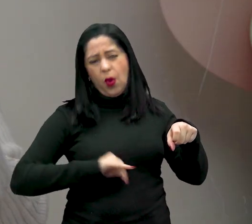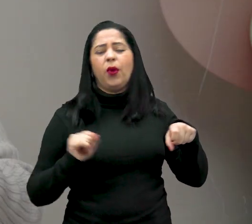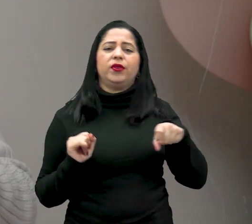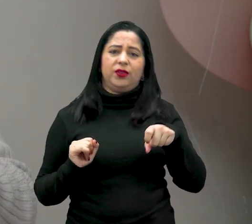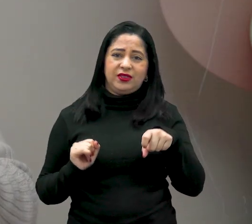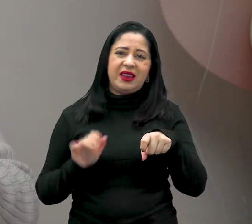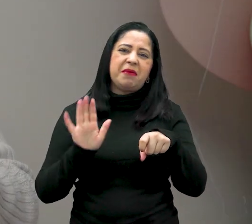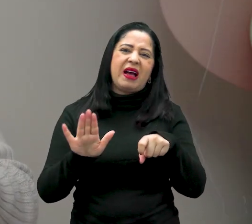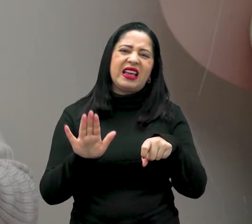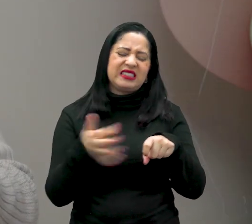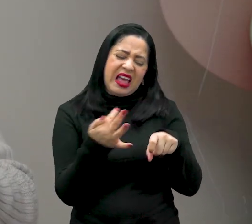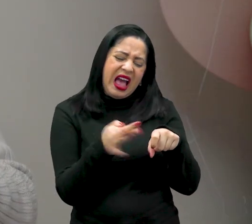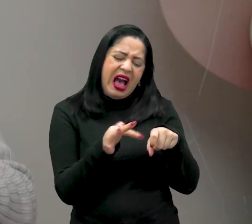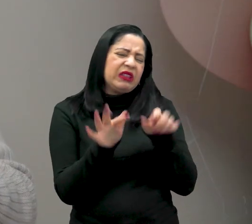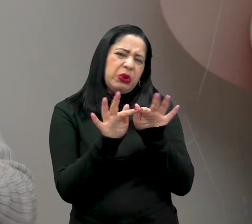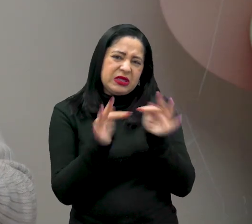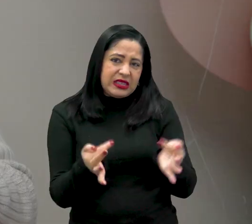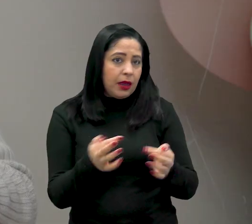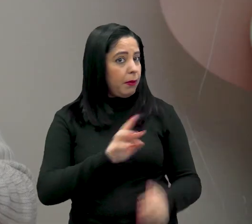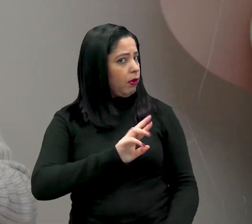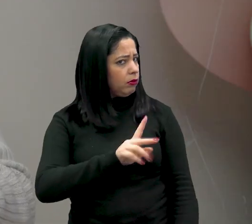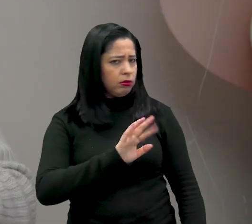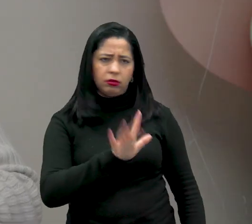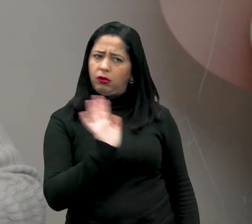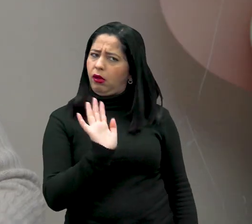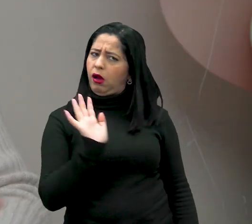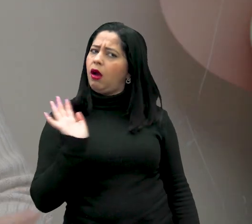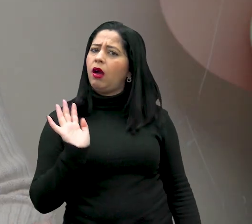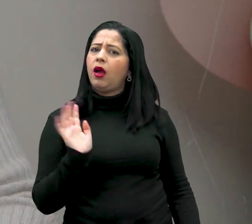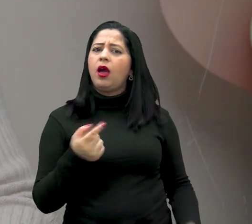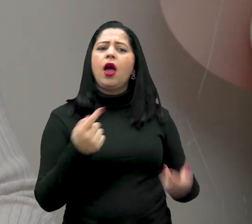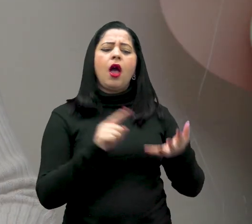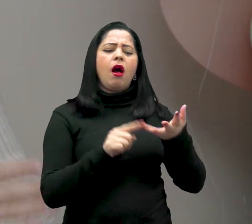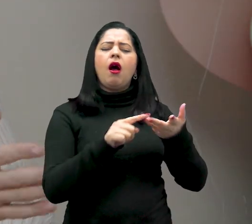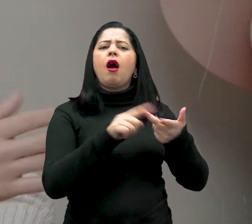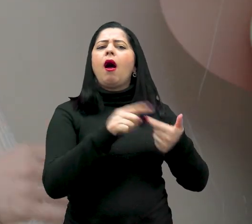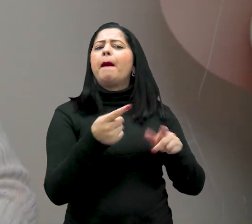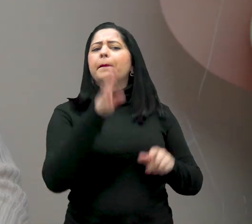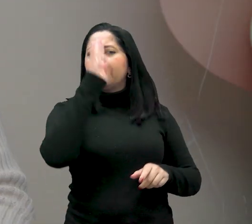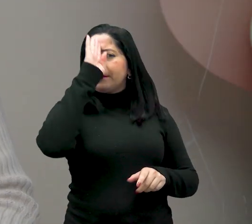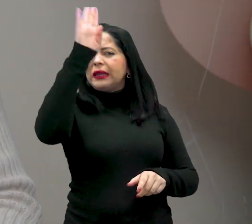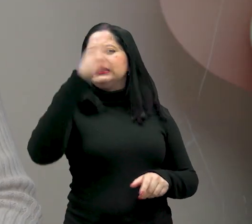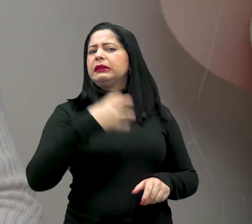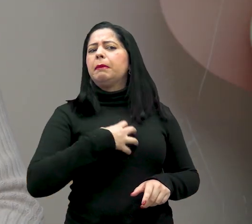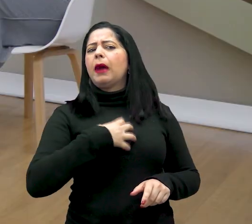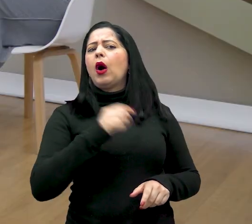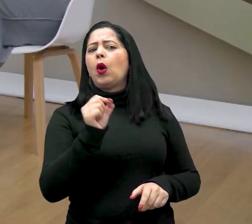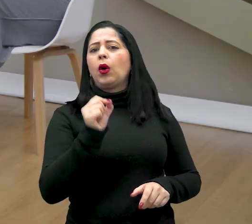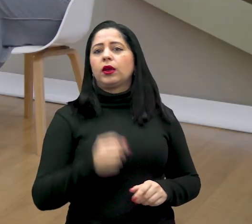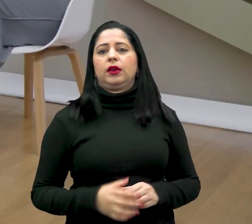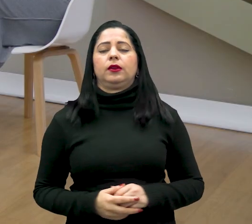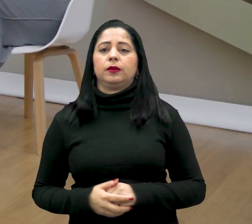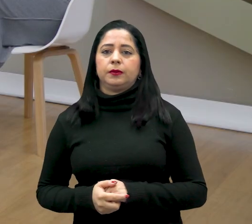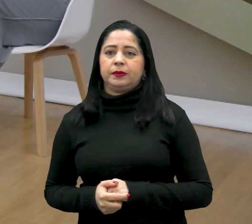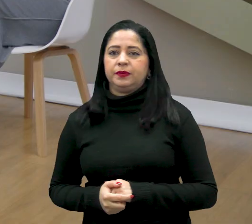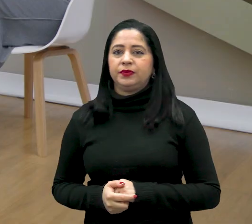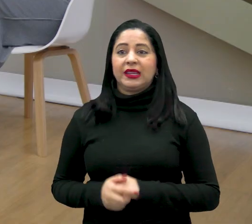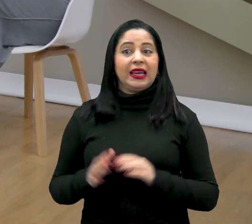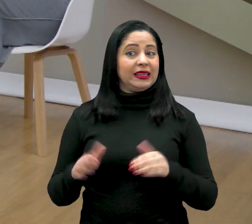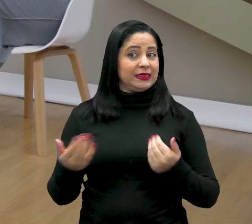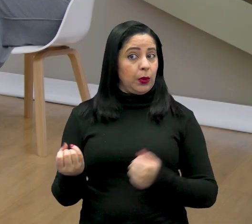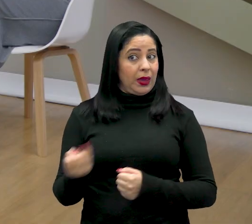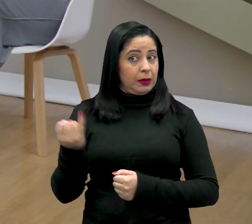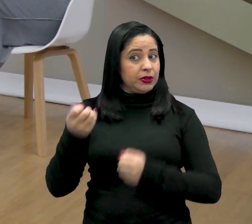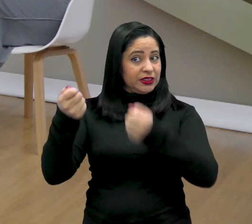falando assim em linhas gerais, parece que é uma dorzinha, tal. Não é tão simples assim. E quais são os principais casos, doutora? Acho que